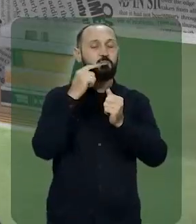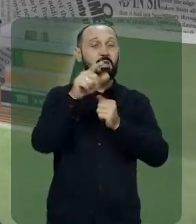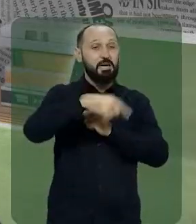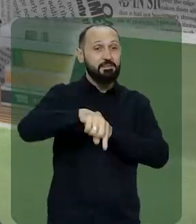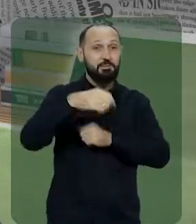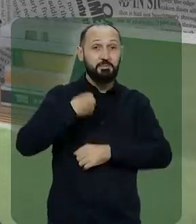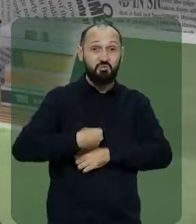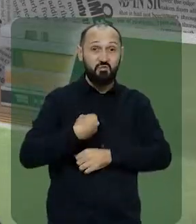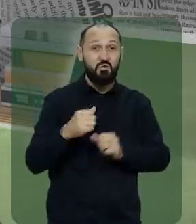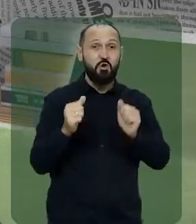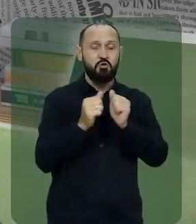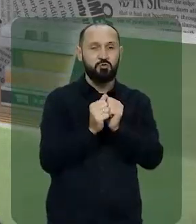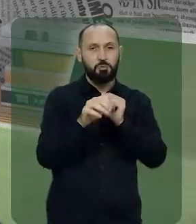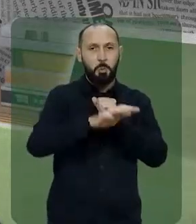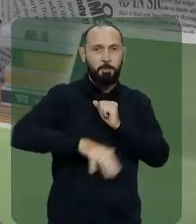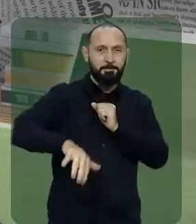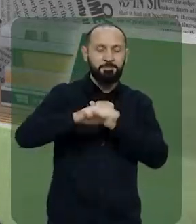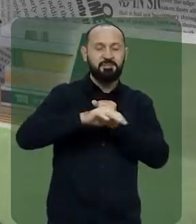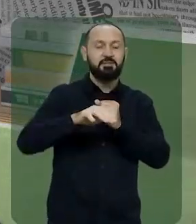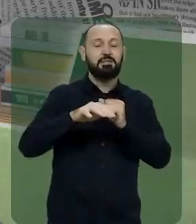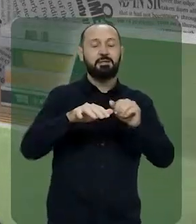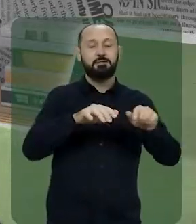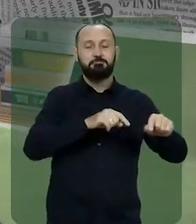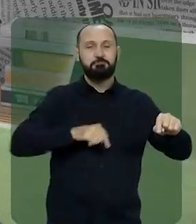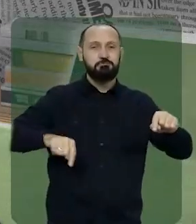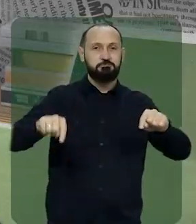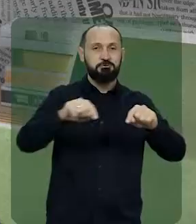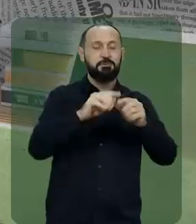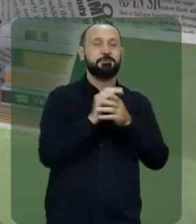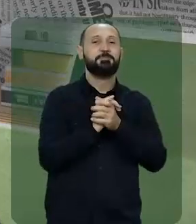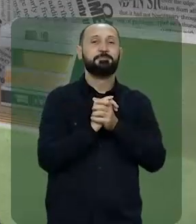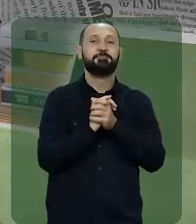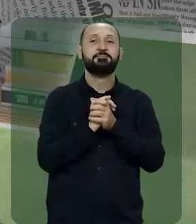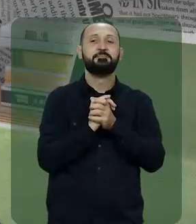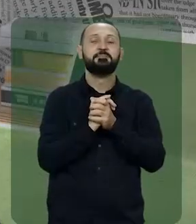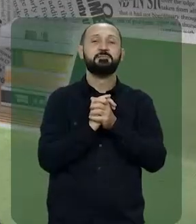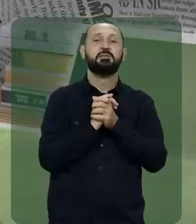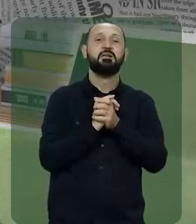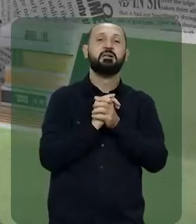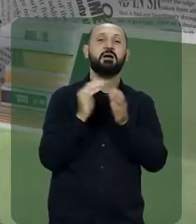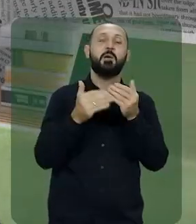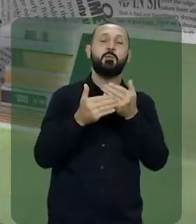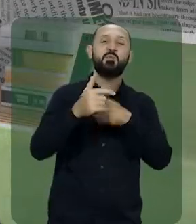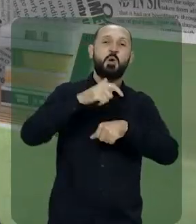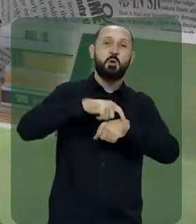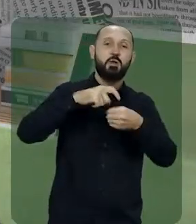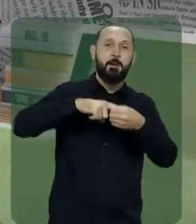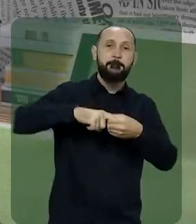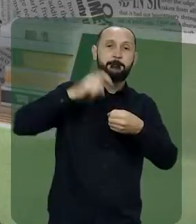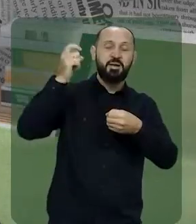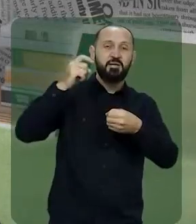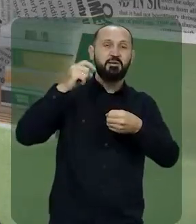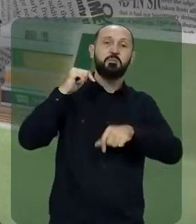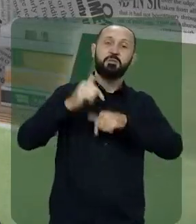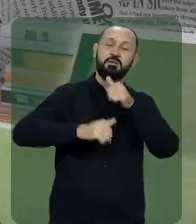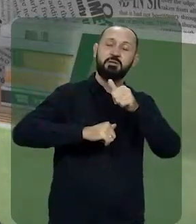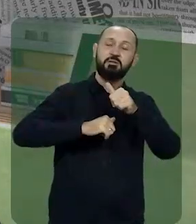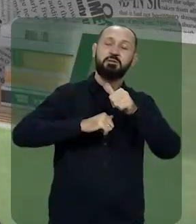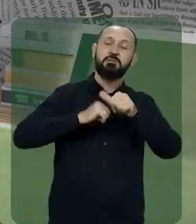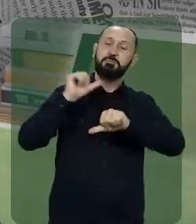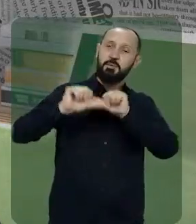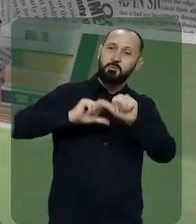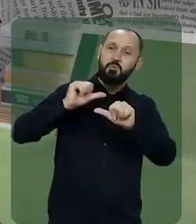viviam naquela região, naquele território. E quando, ao emancipar-se, eu fui vereadora no